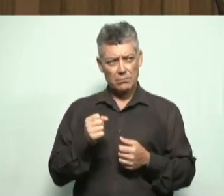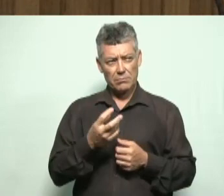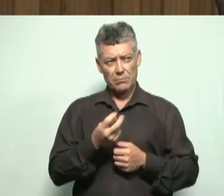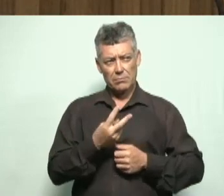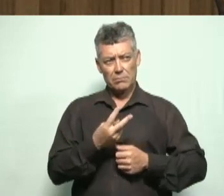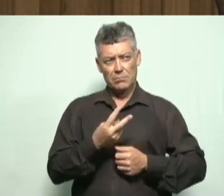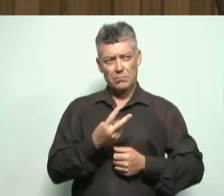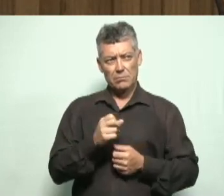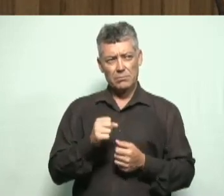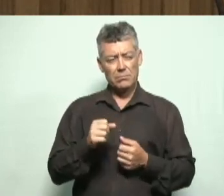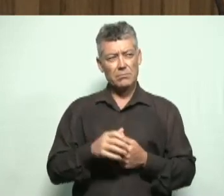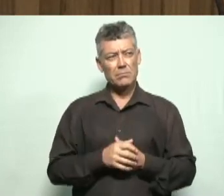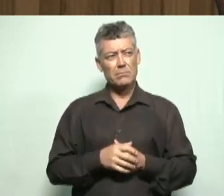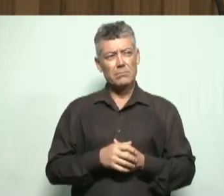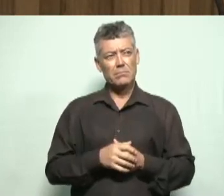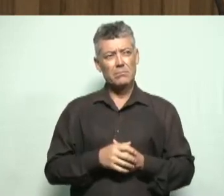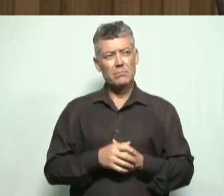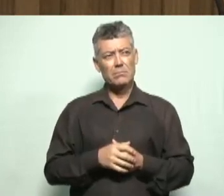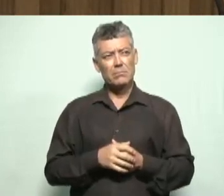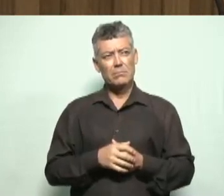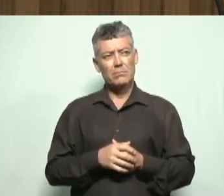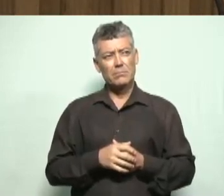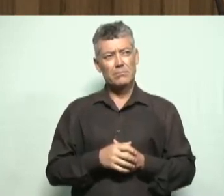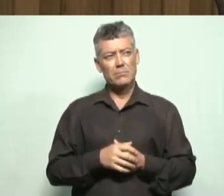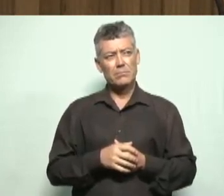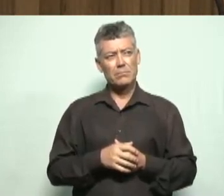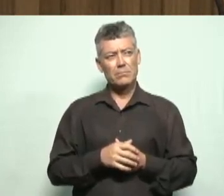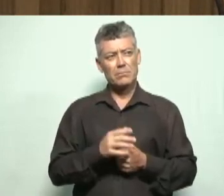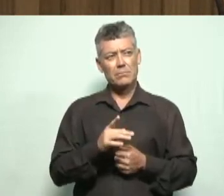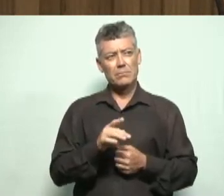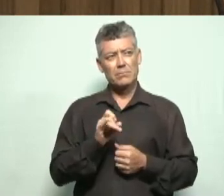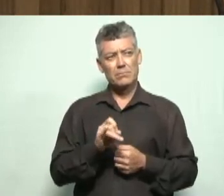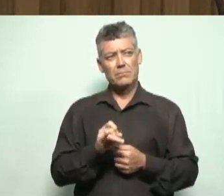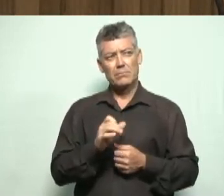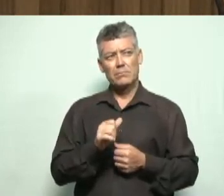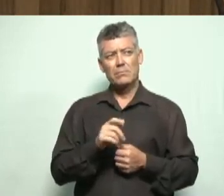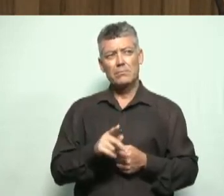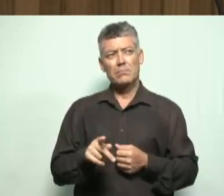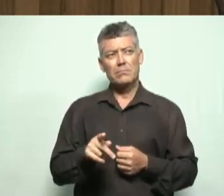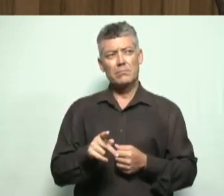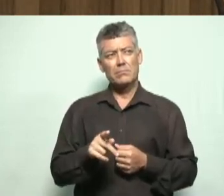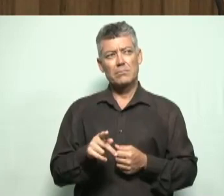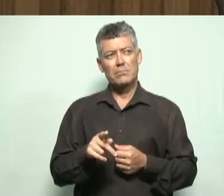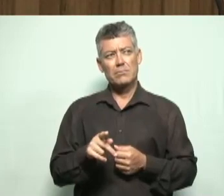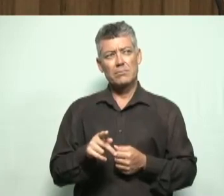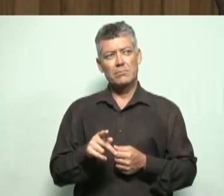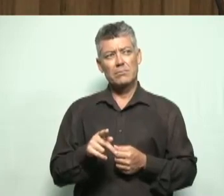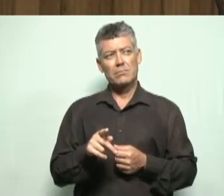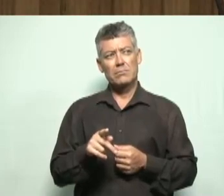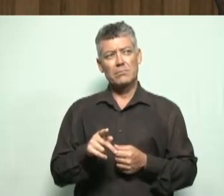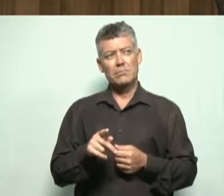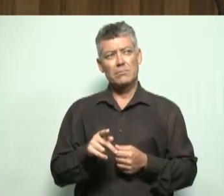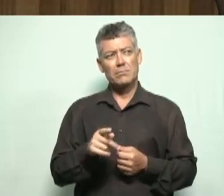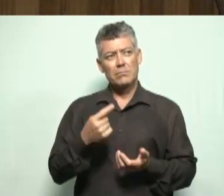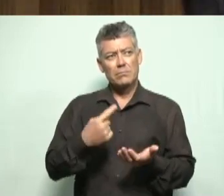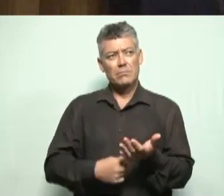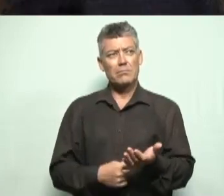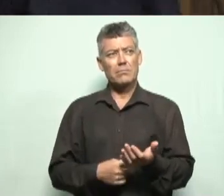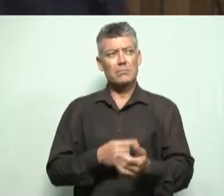828-2021, disciplina as operações de carga e descarga para veículo tipo picape leve no município de Natal. Aprovado unanimidade. Projeto